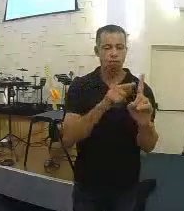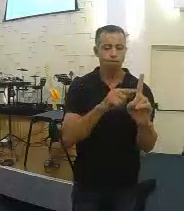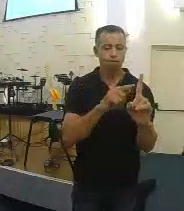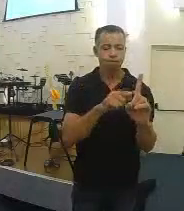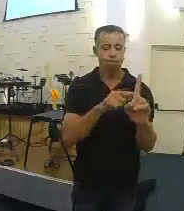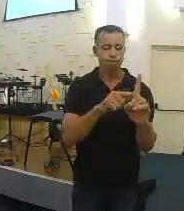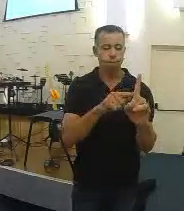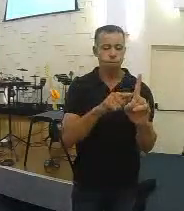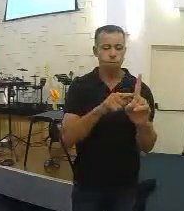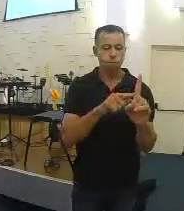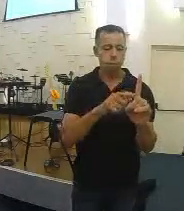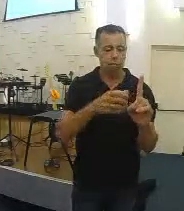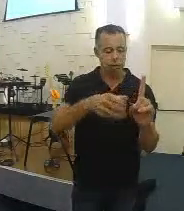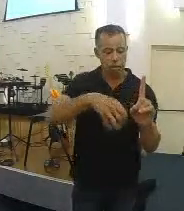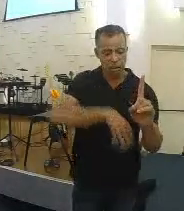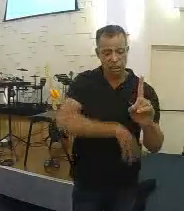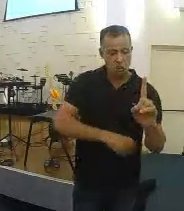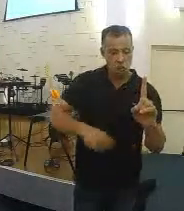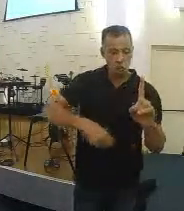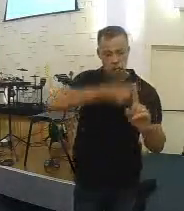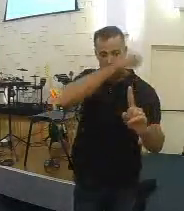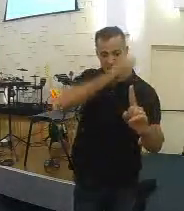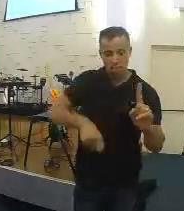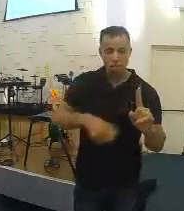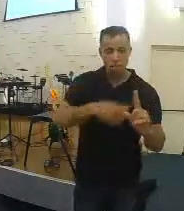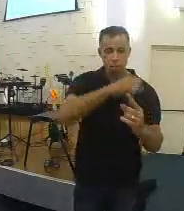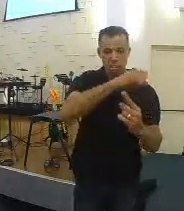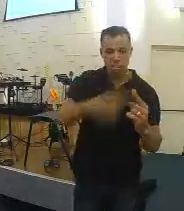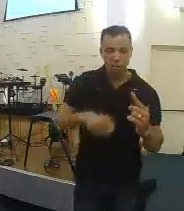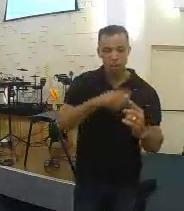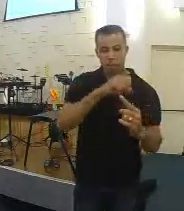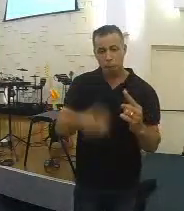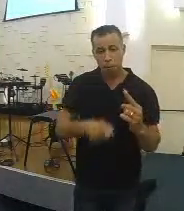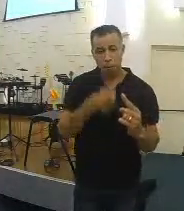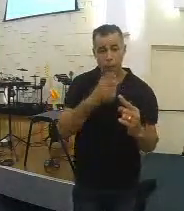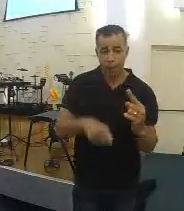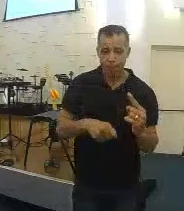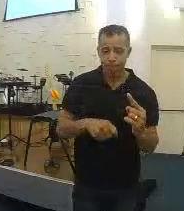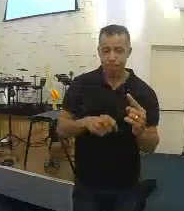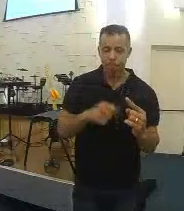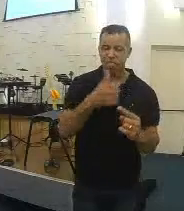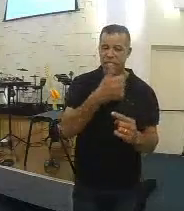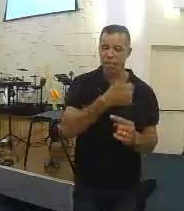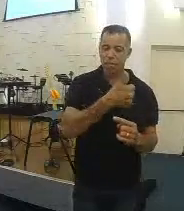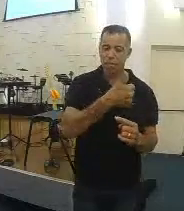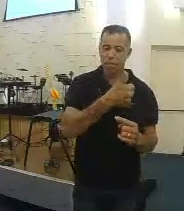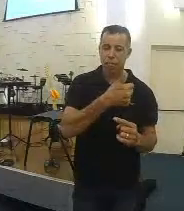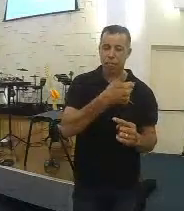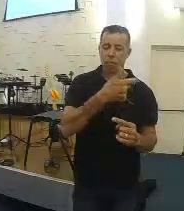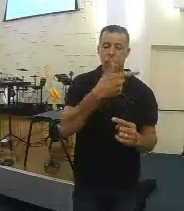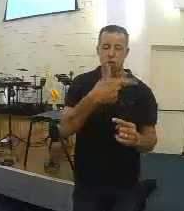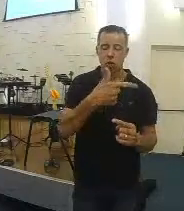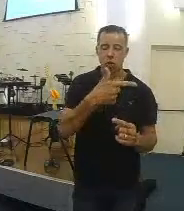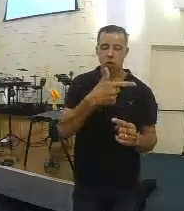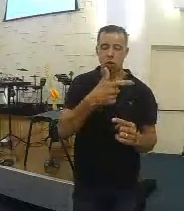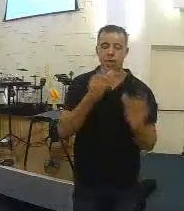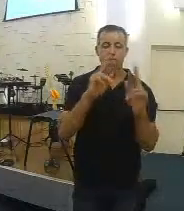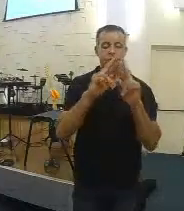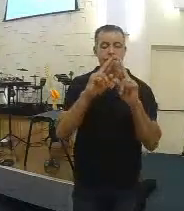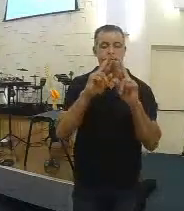esquarteja em 12 pedaços e manda para as 12 tribos de Israel. E claro, há, enfim, um despertamento de